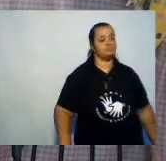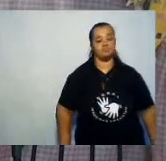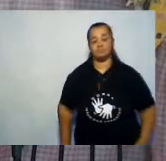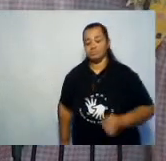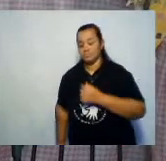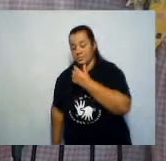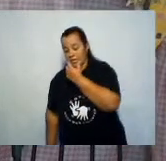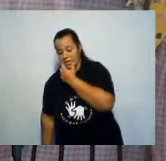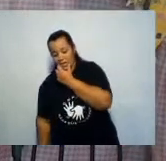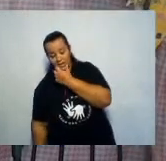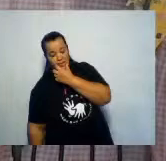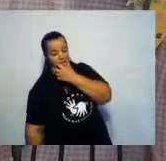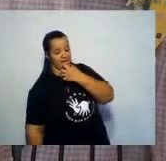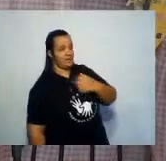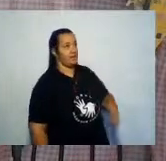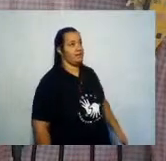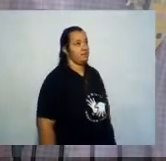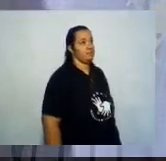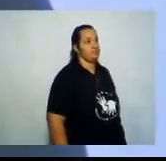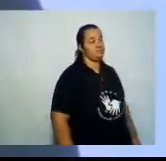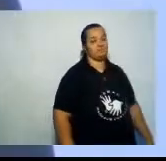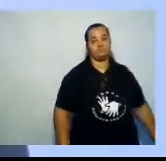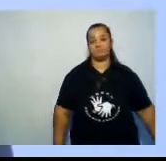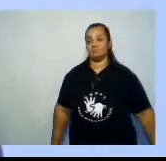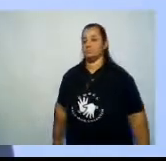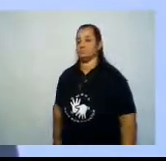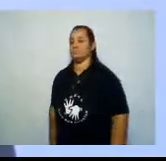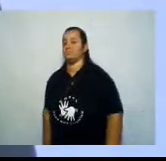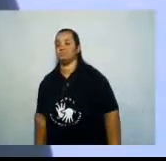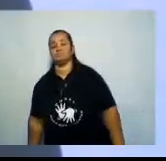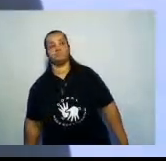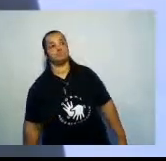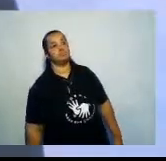Hoje não dói mais.